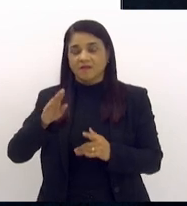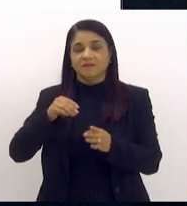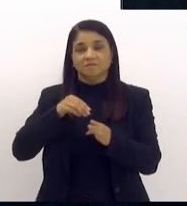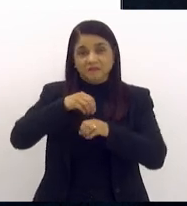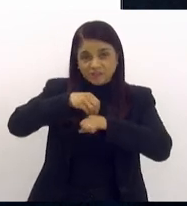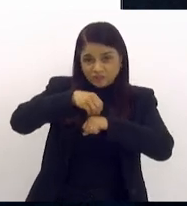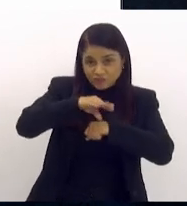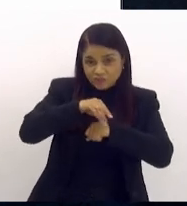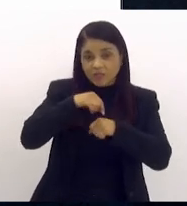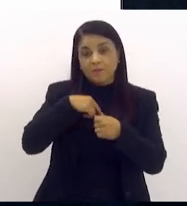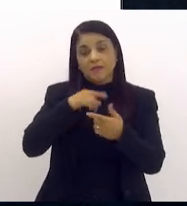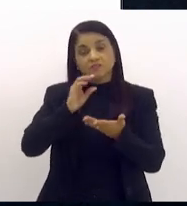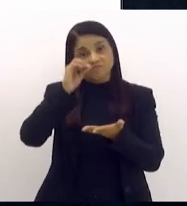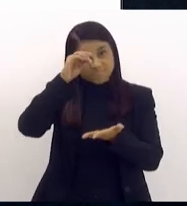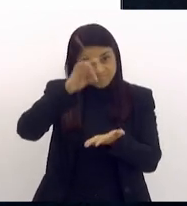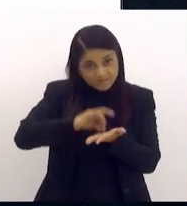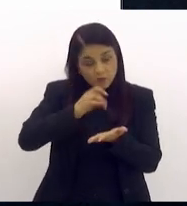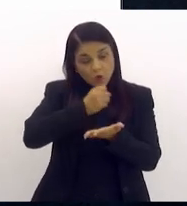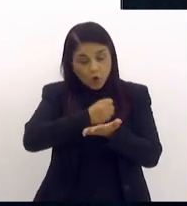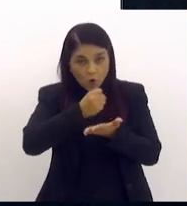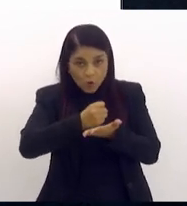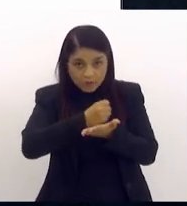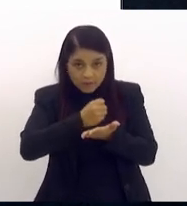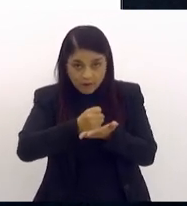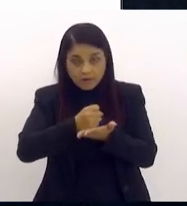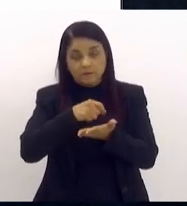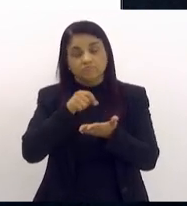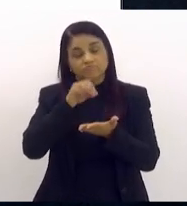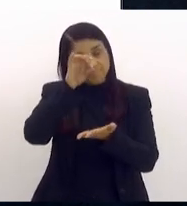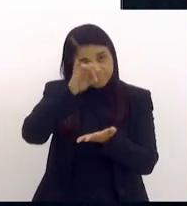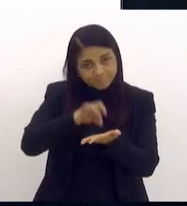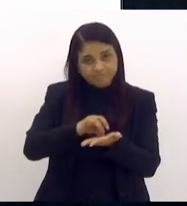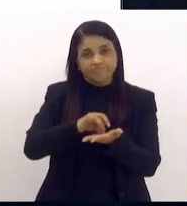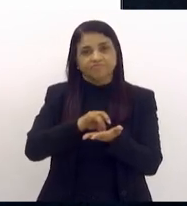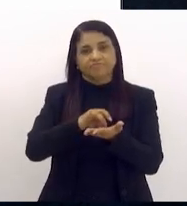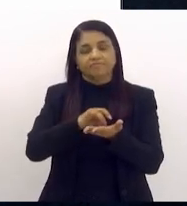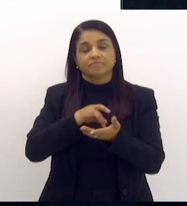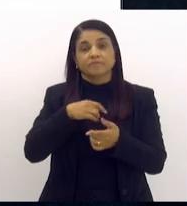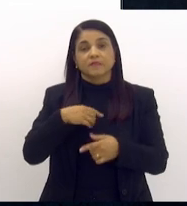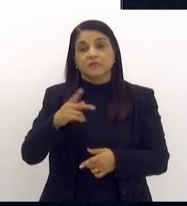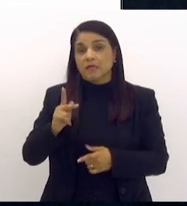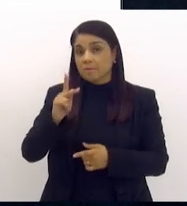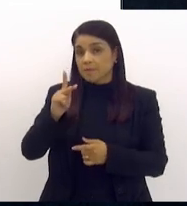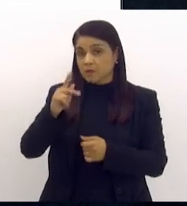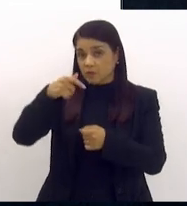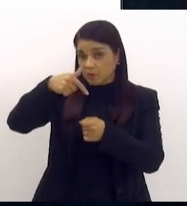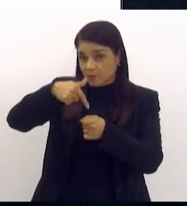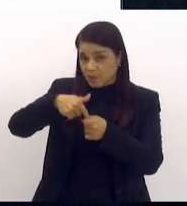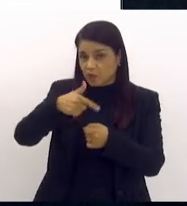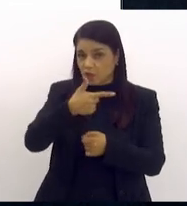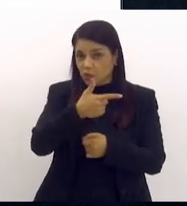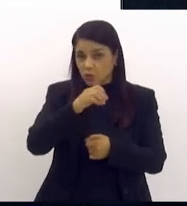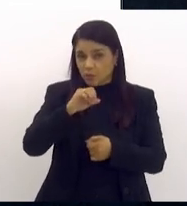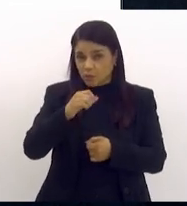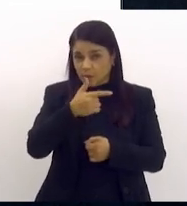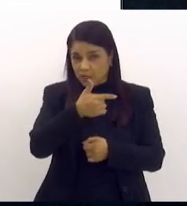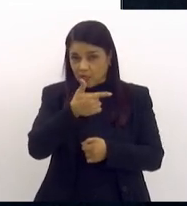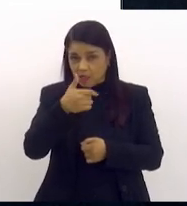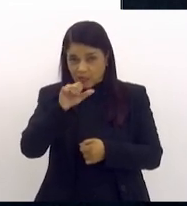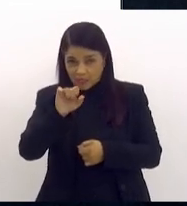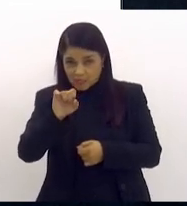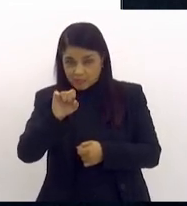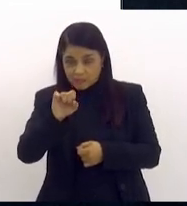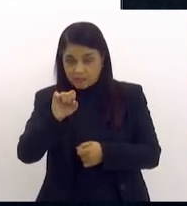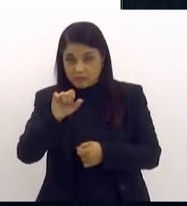os contratos e e enfim e vai tocar isso né e a Petrobras né em 2015 eu trouxe esse slide ele